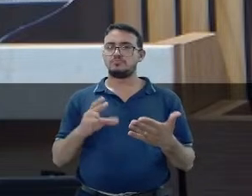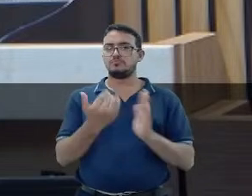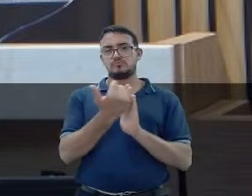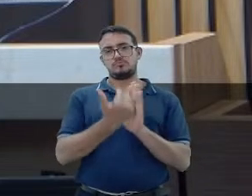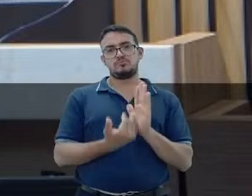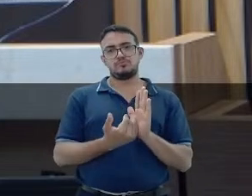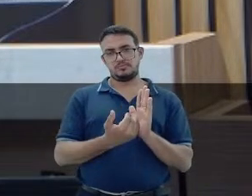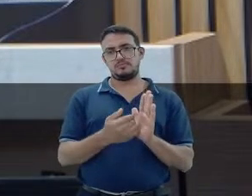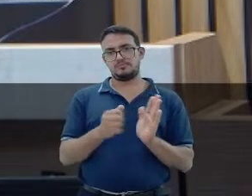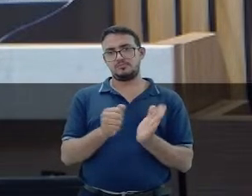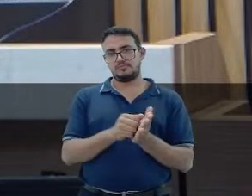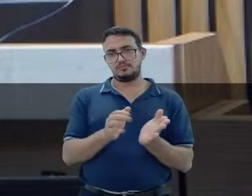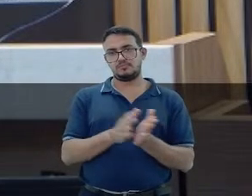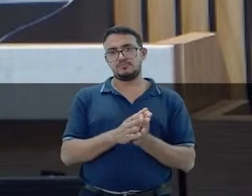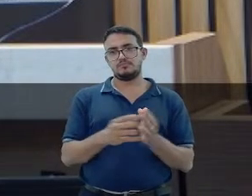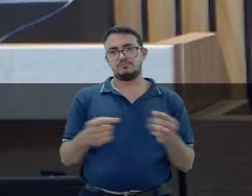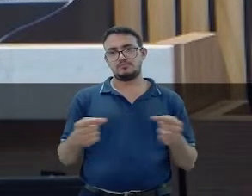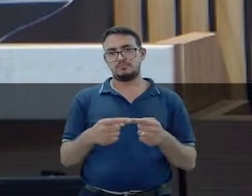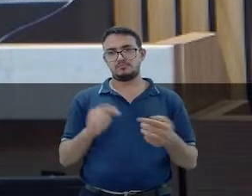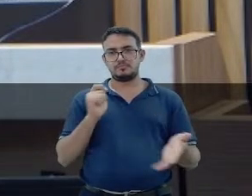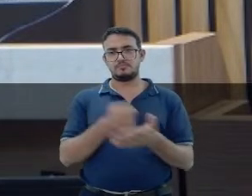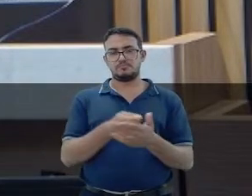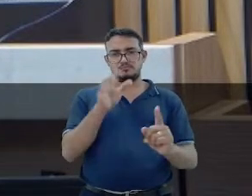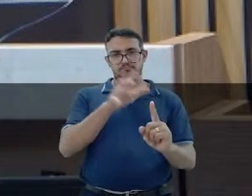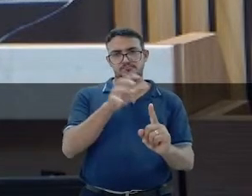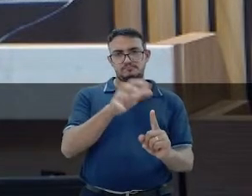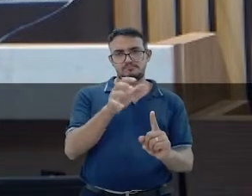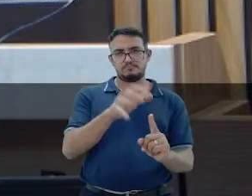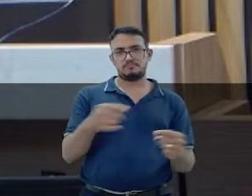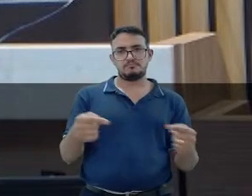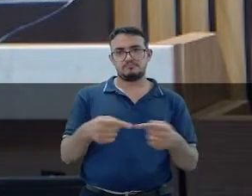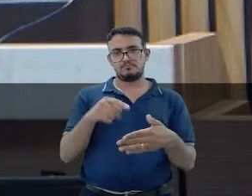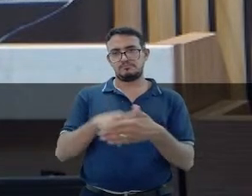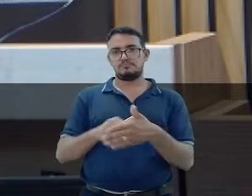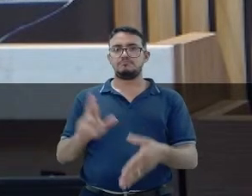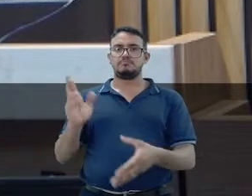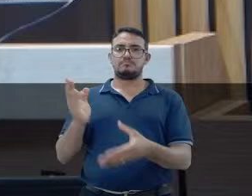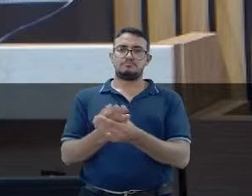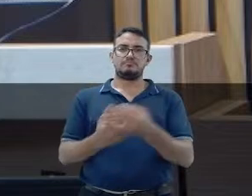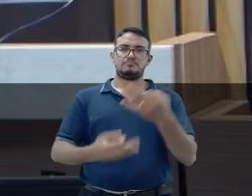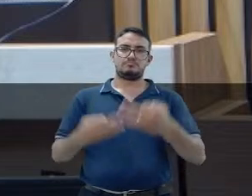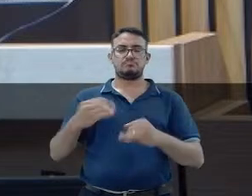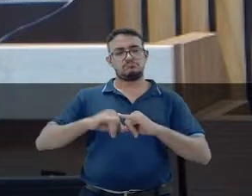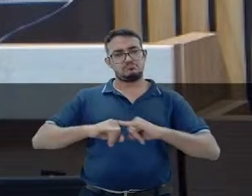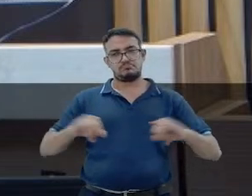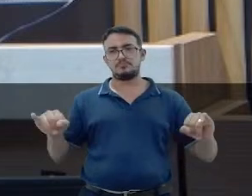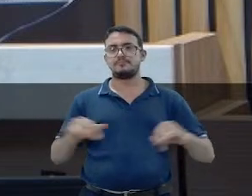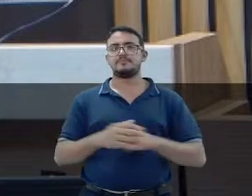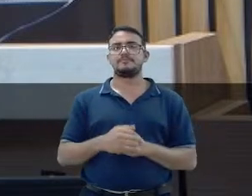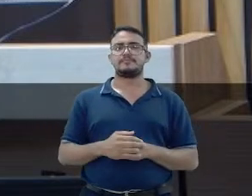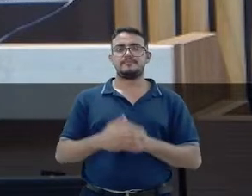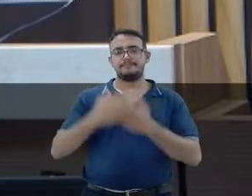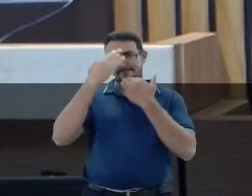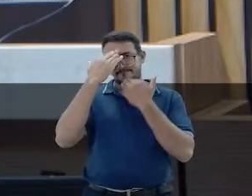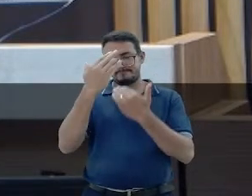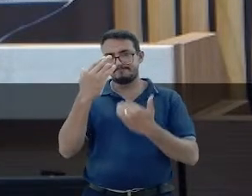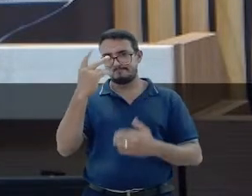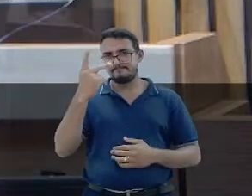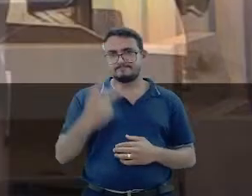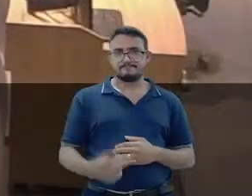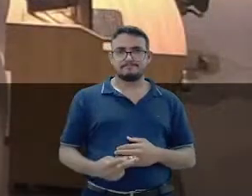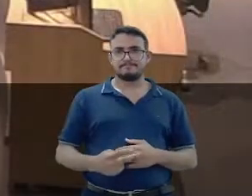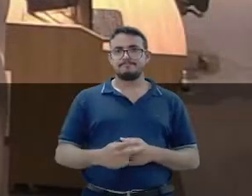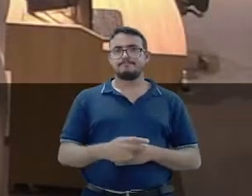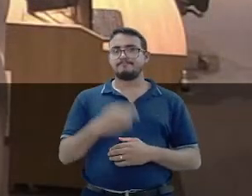valor da condenação relativa à indenização por dano moral nos termos do voto do relator. Assim proclamado. Obrigado, senhor presidente. Aproveito a oportunidade